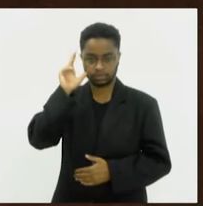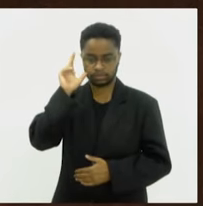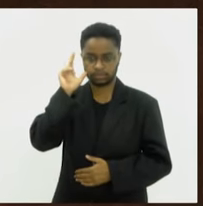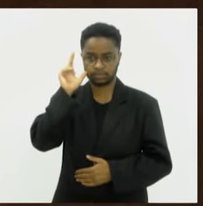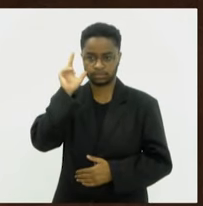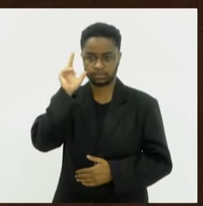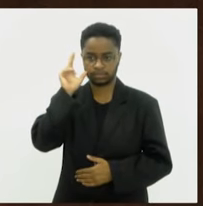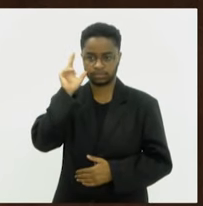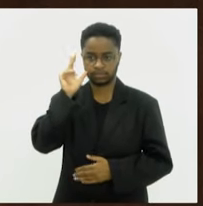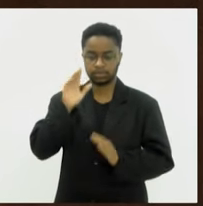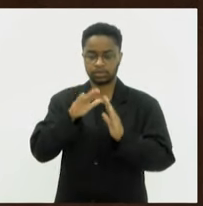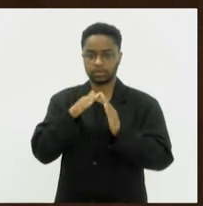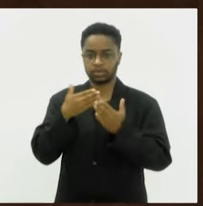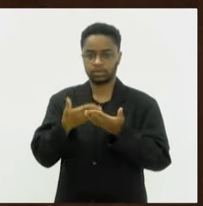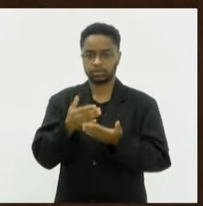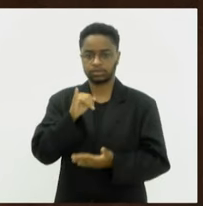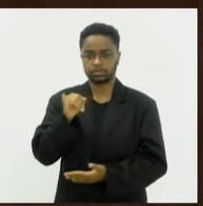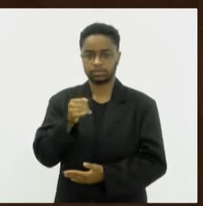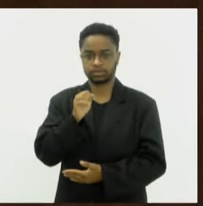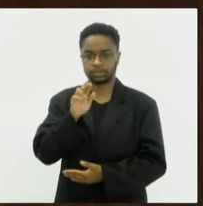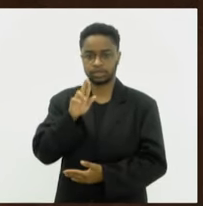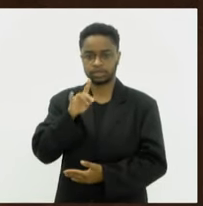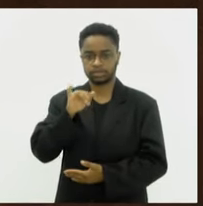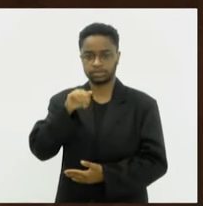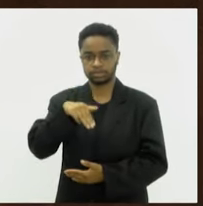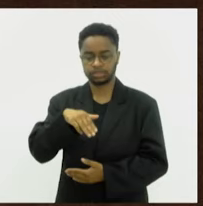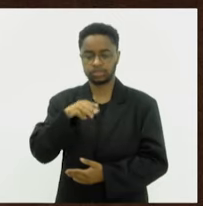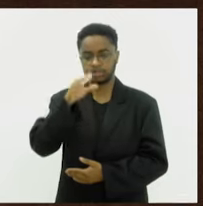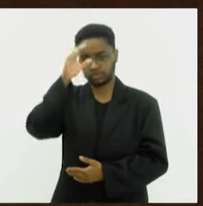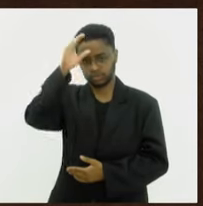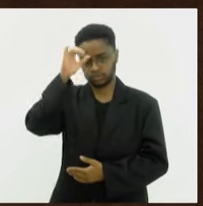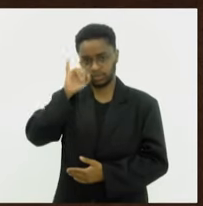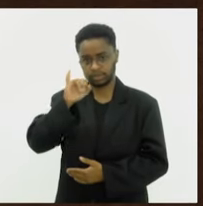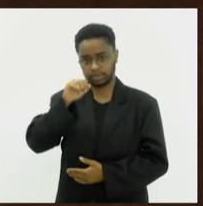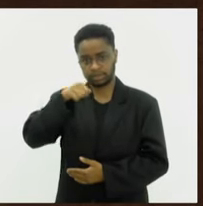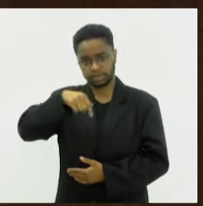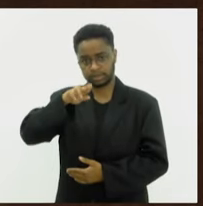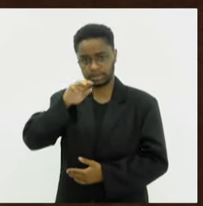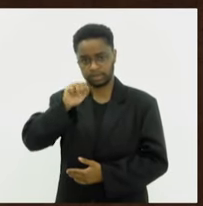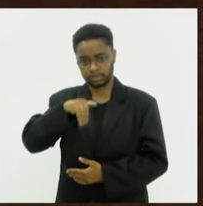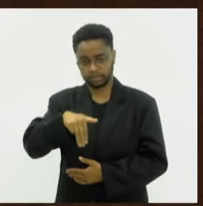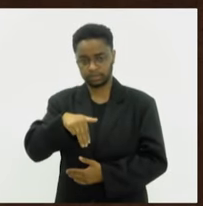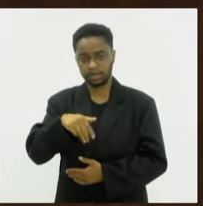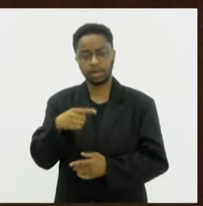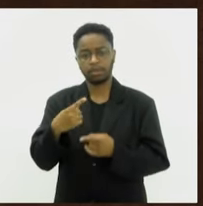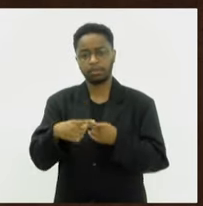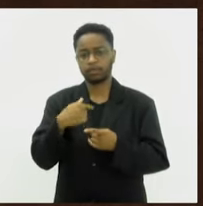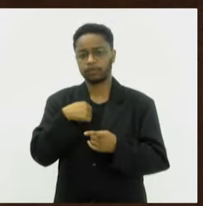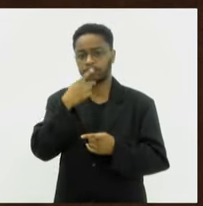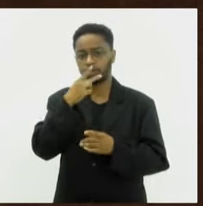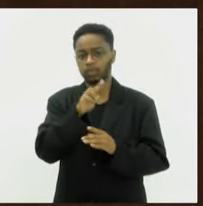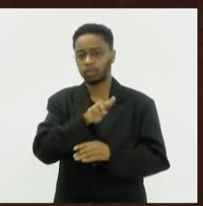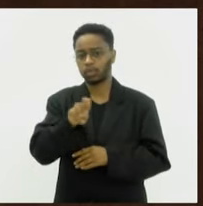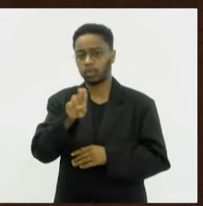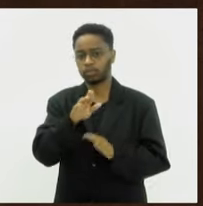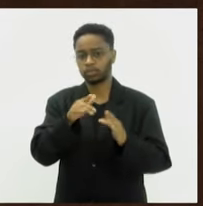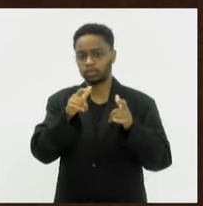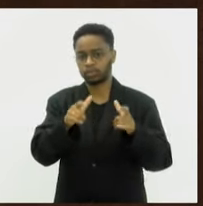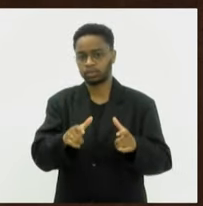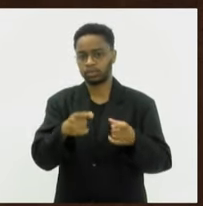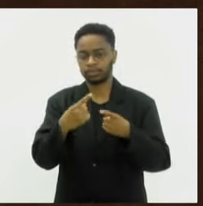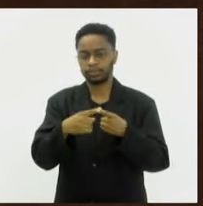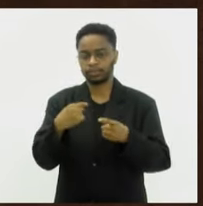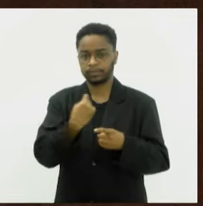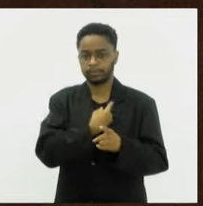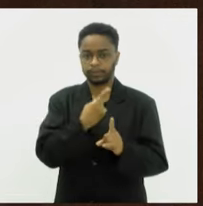Ontem, na escola Jardim e Escola Tio Kim, por que, que eu faço questão de falar o estabelecimento? Porque a gente ainda está